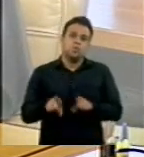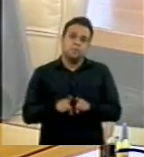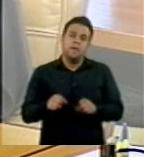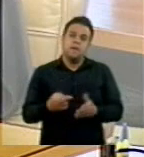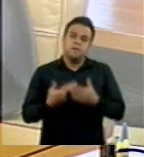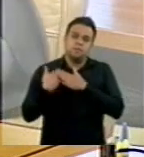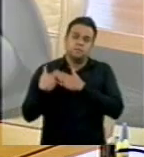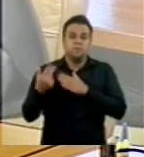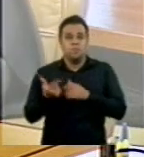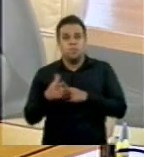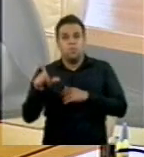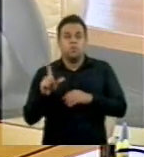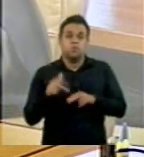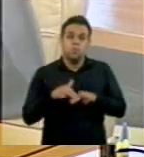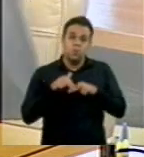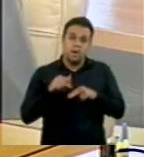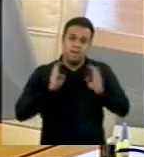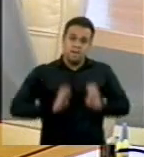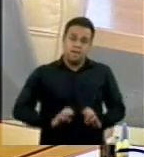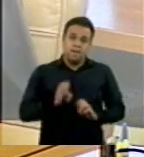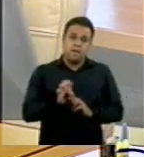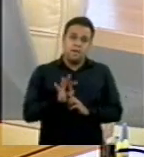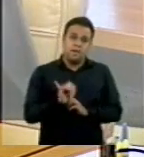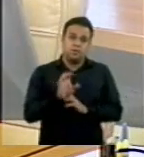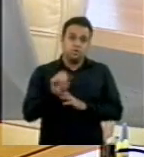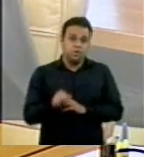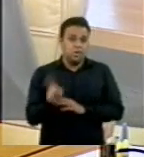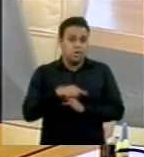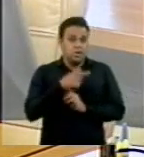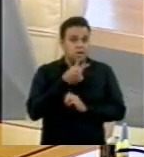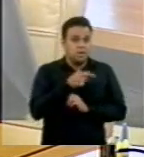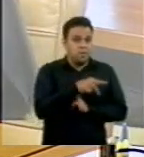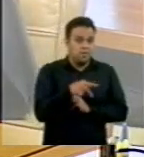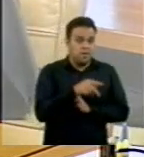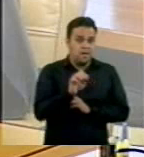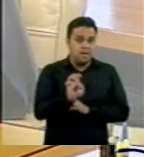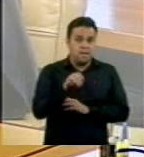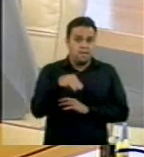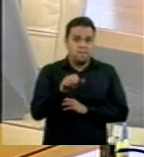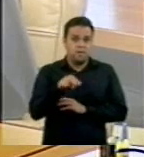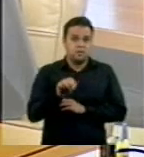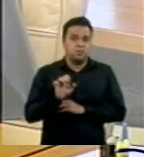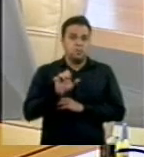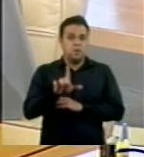outro, a partir da ética de Emmanuel Levinas, afirmam que